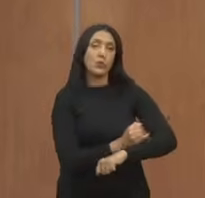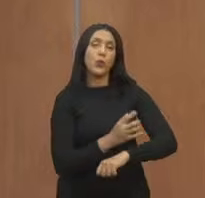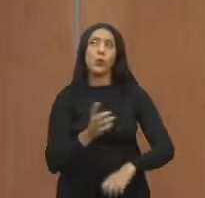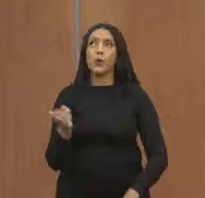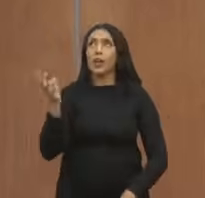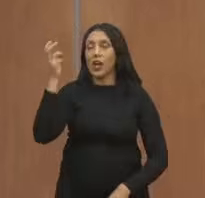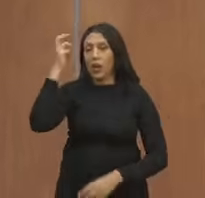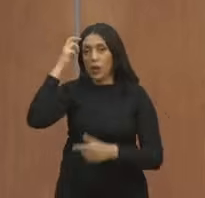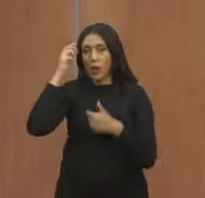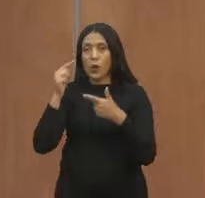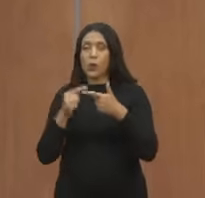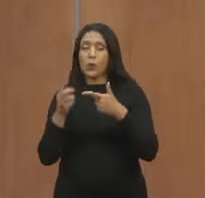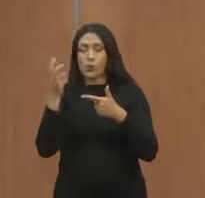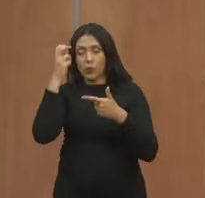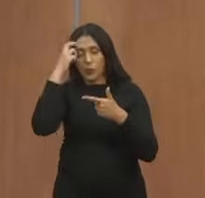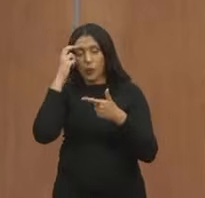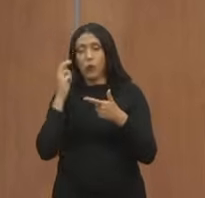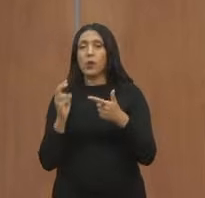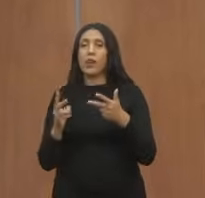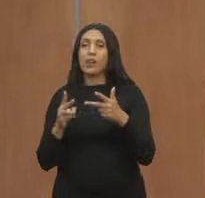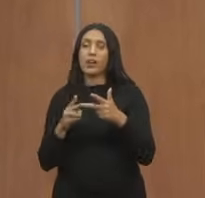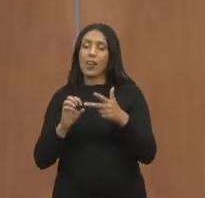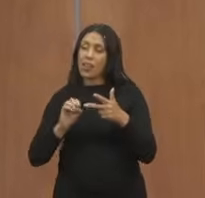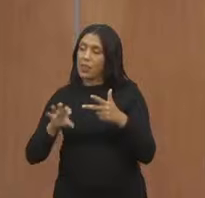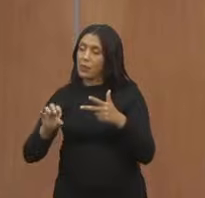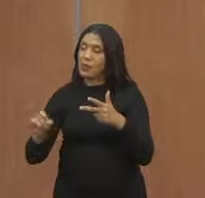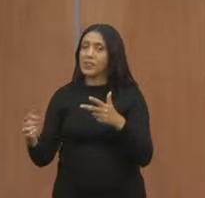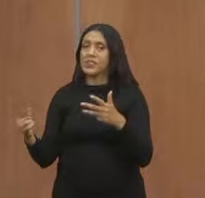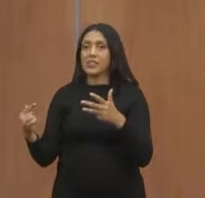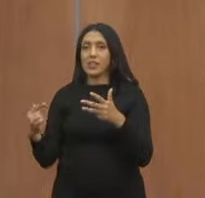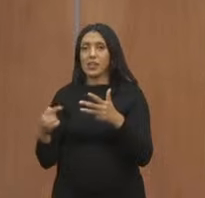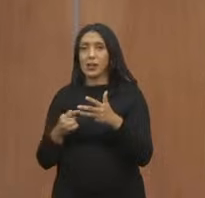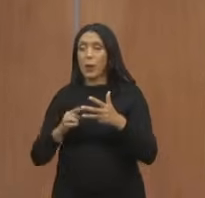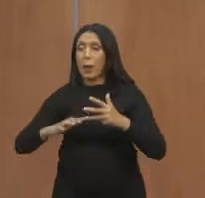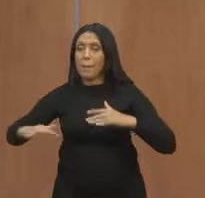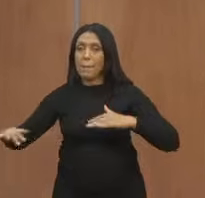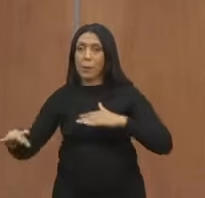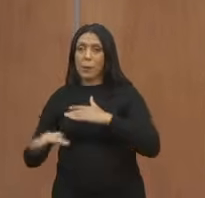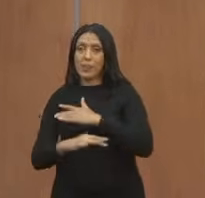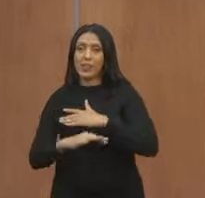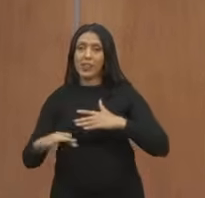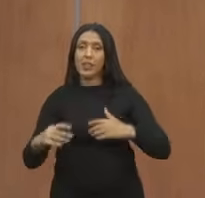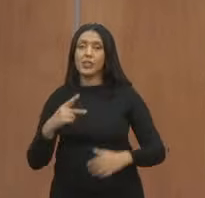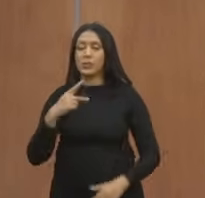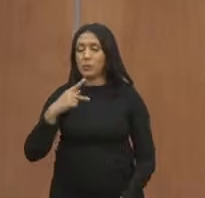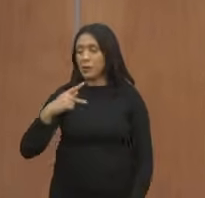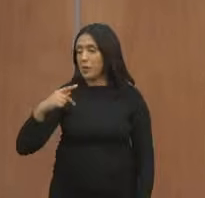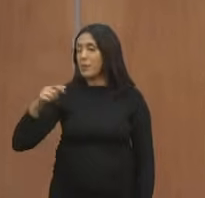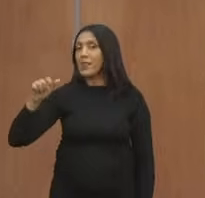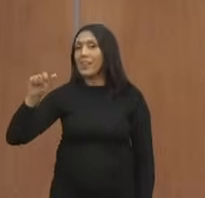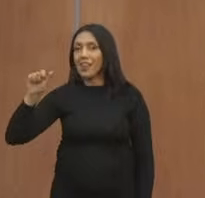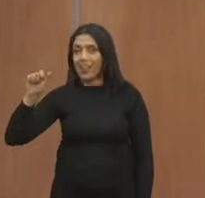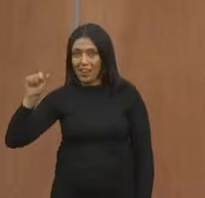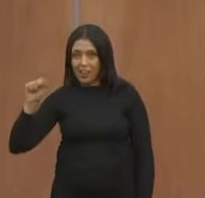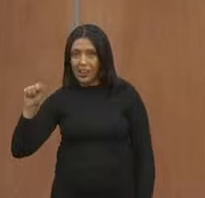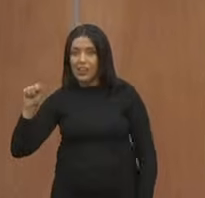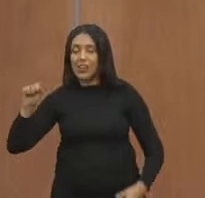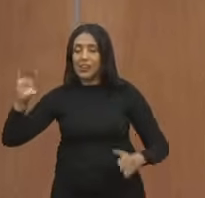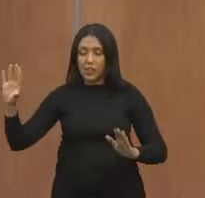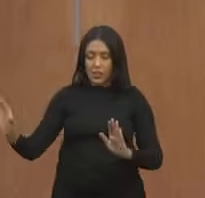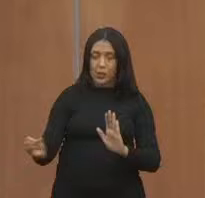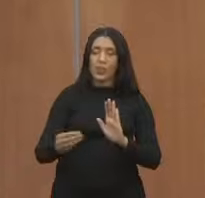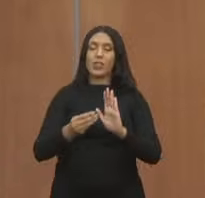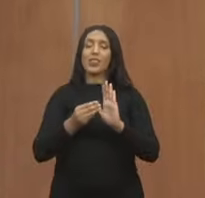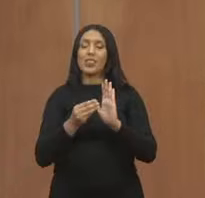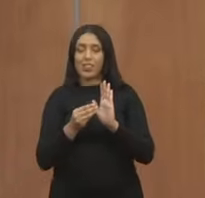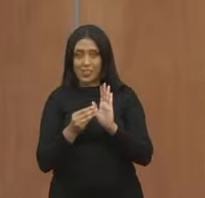saúde, educação, todas as áreas elas passam no PPA, elas são contempladas. É um projeto macro, é um plano macro que